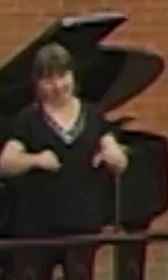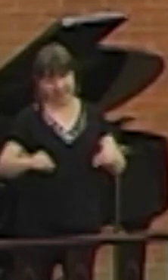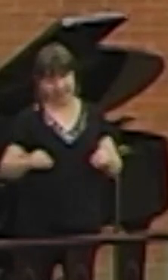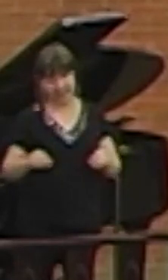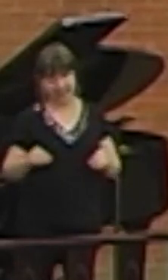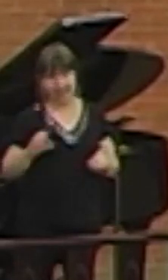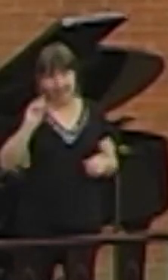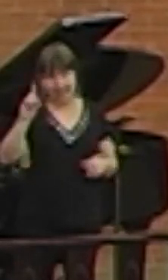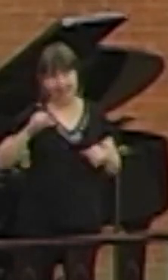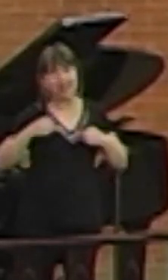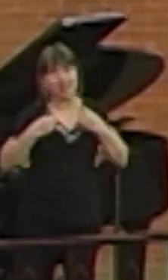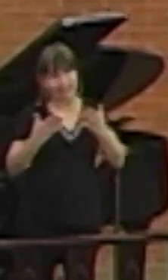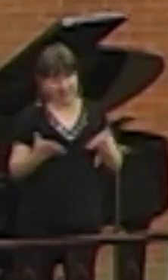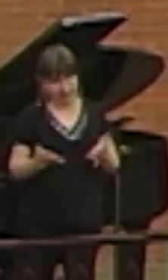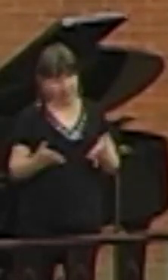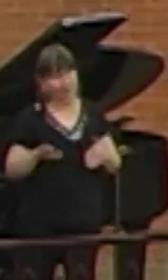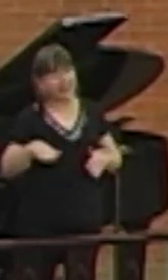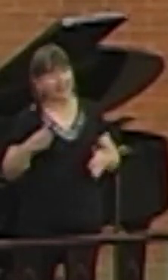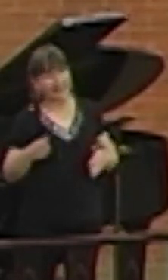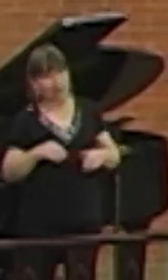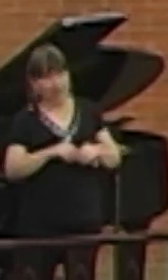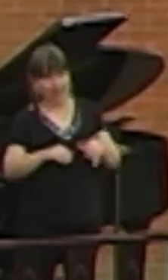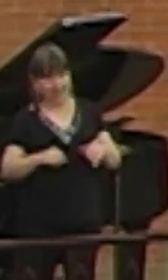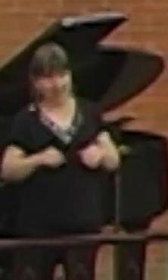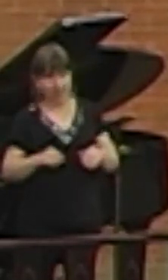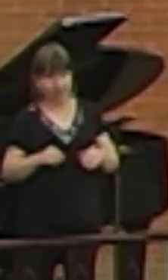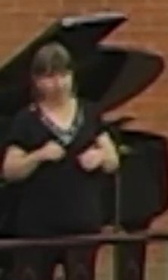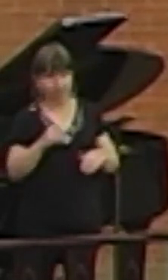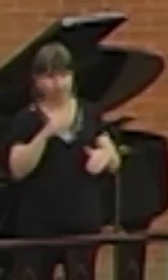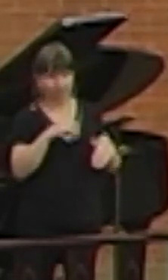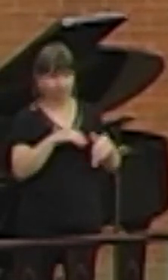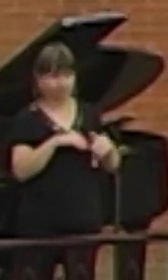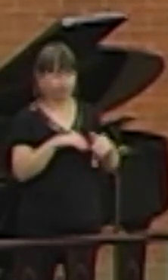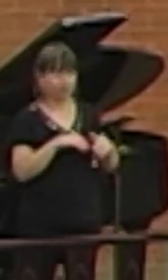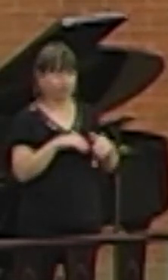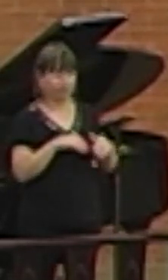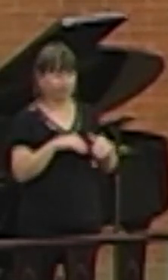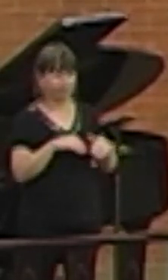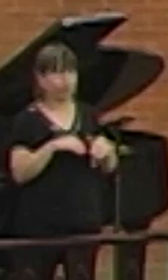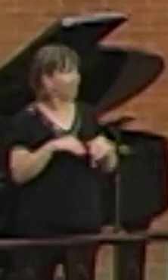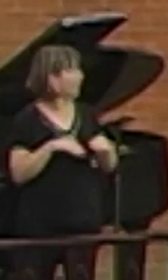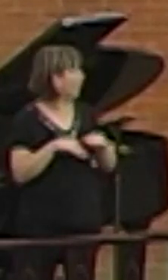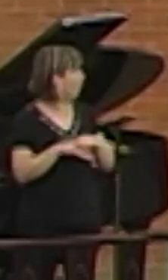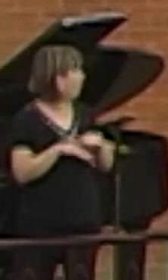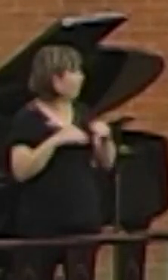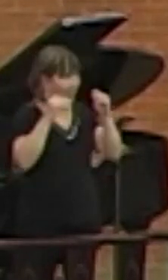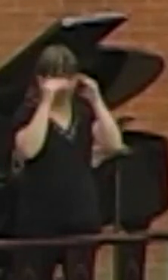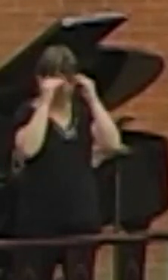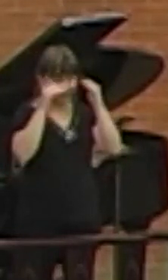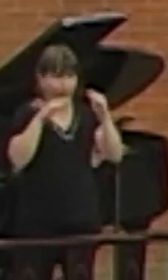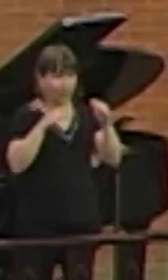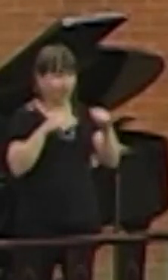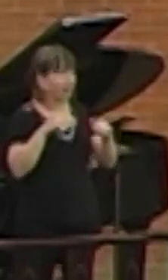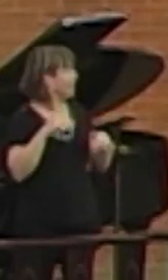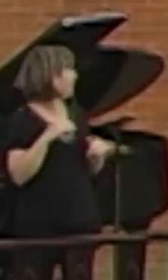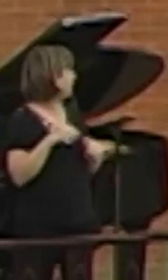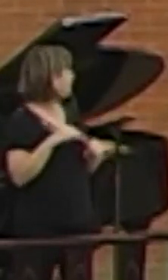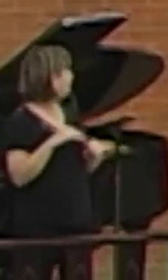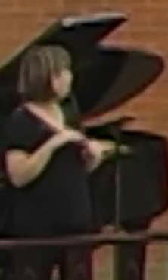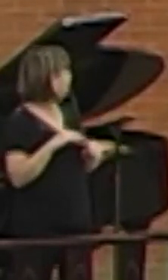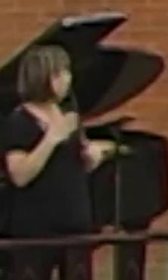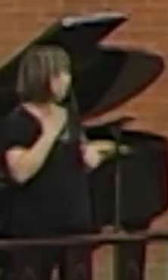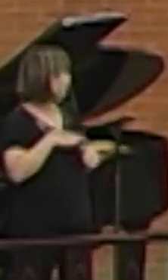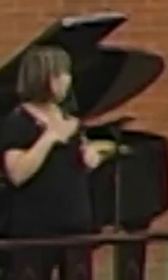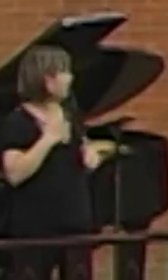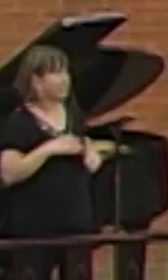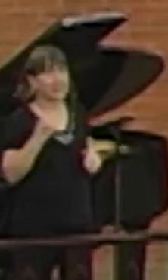vos dou então a terra guardará um sábado ao senhor vai guardar o quê um